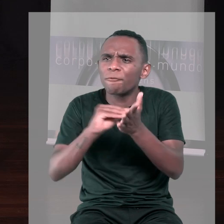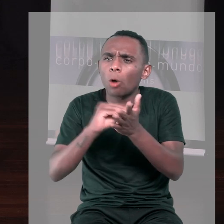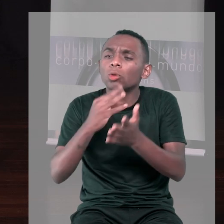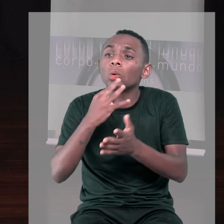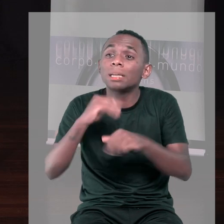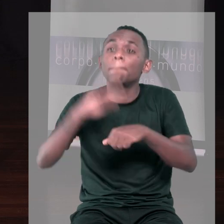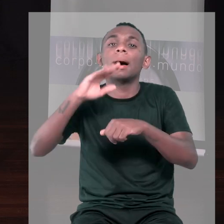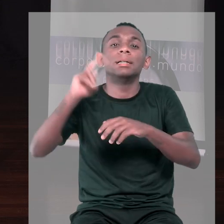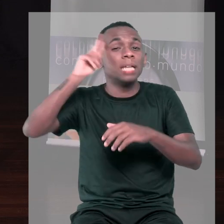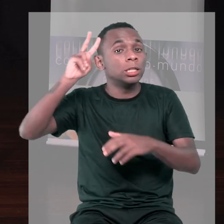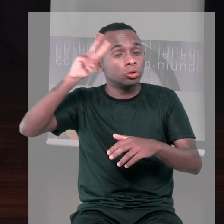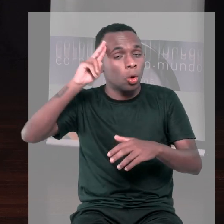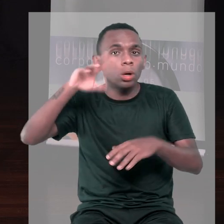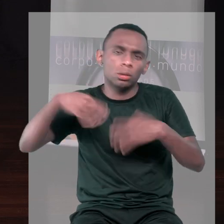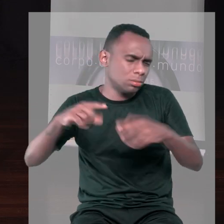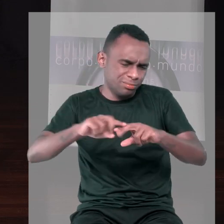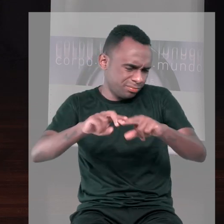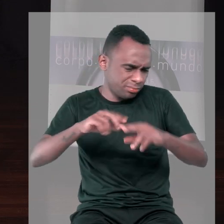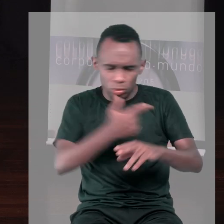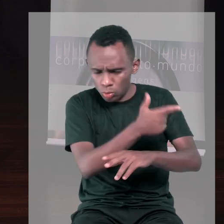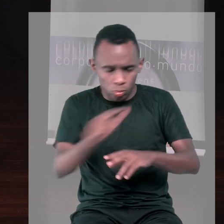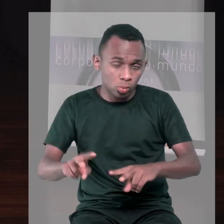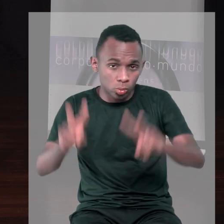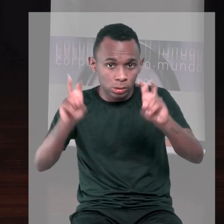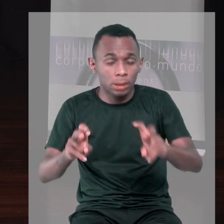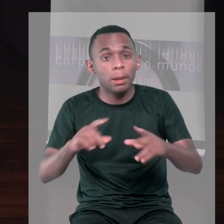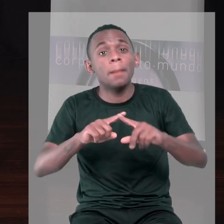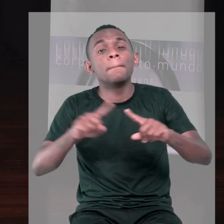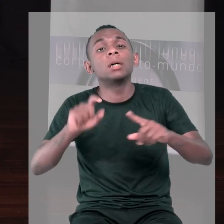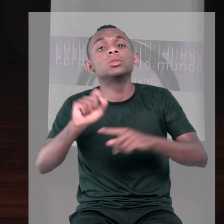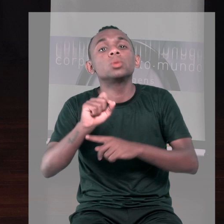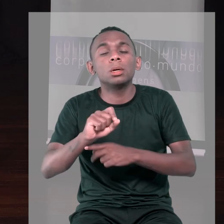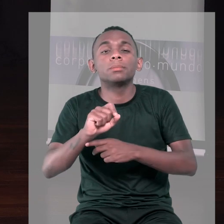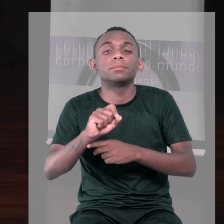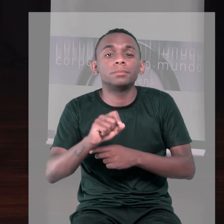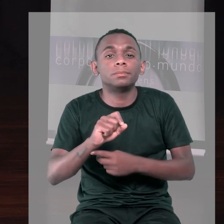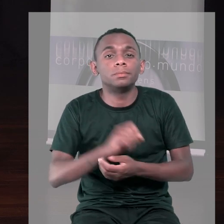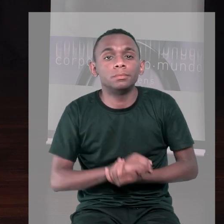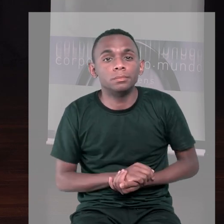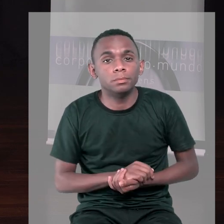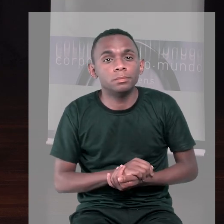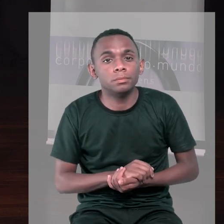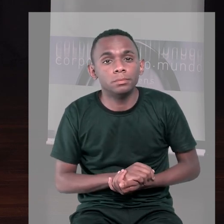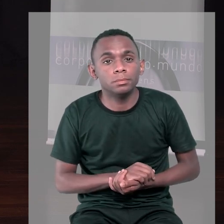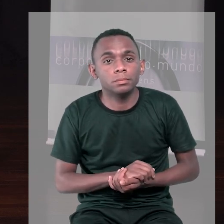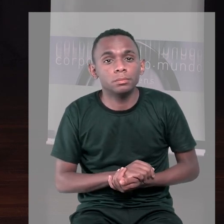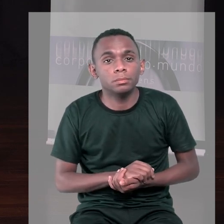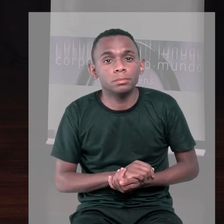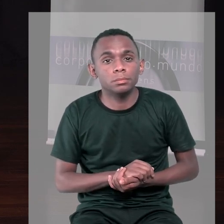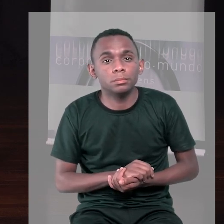surpreendente desproporção entre o crime